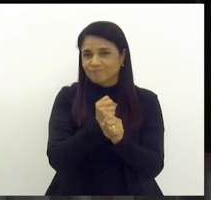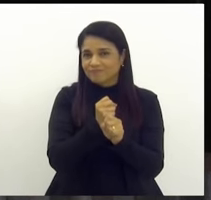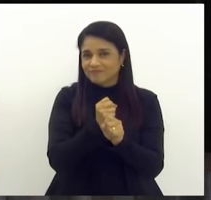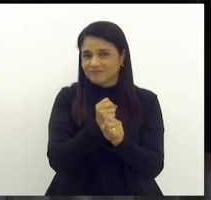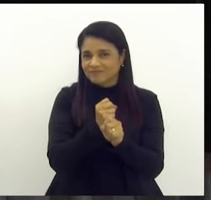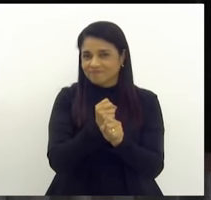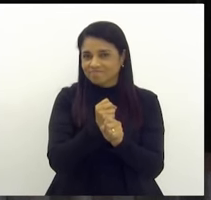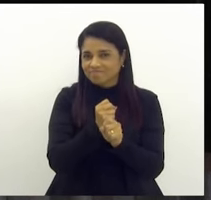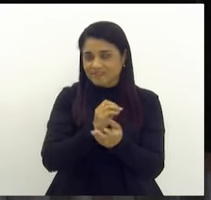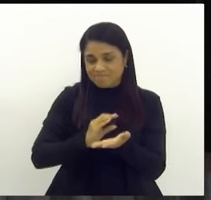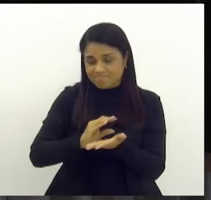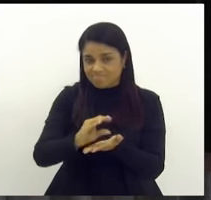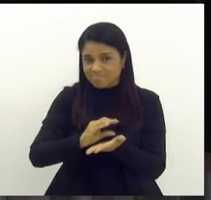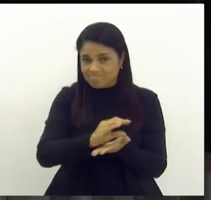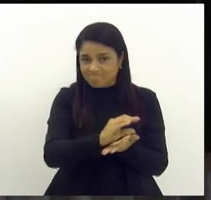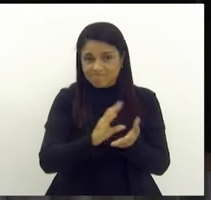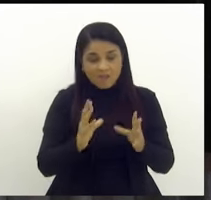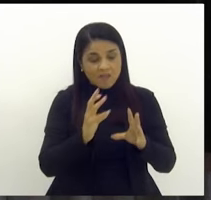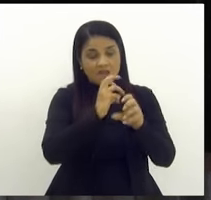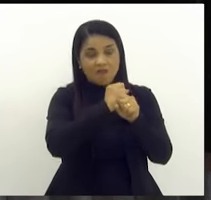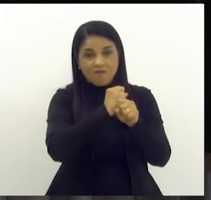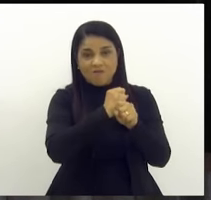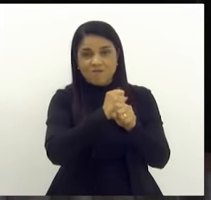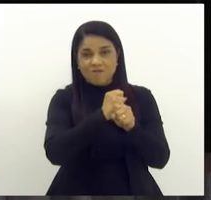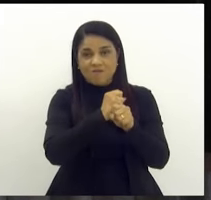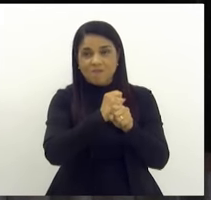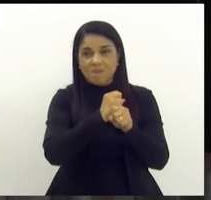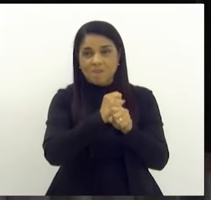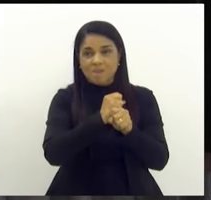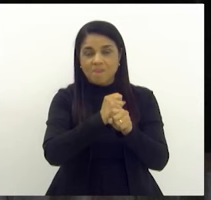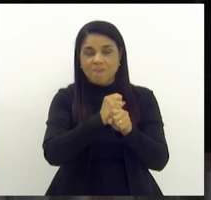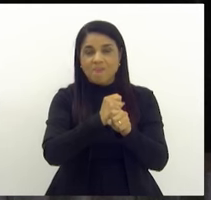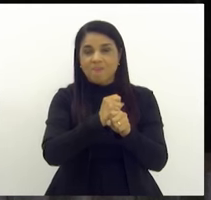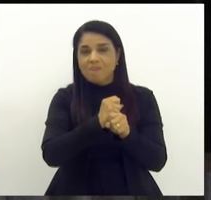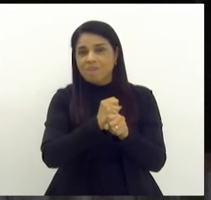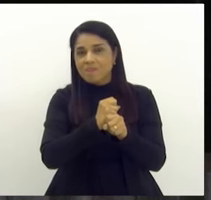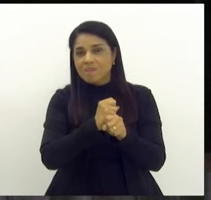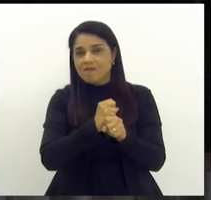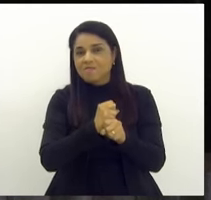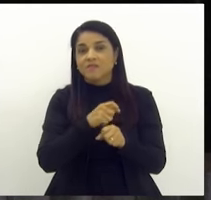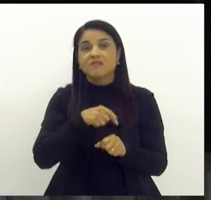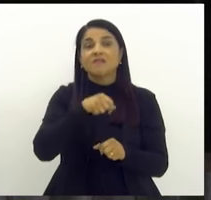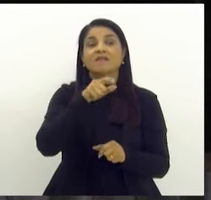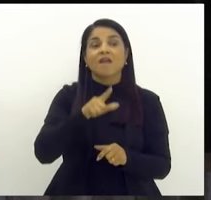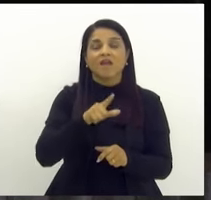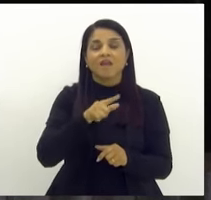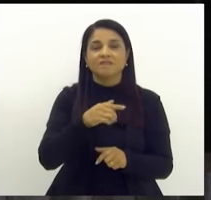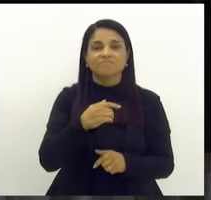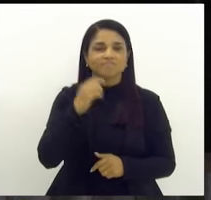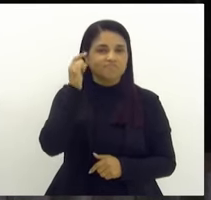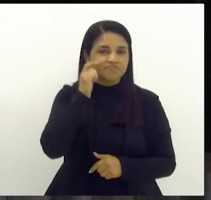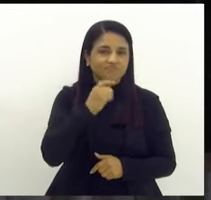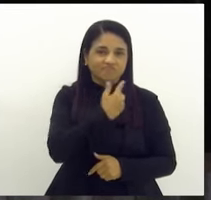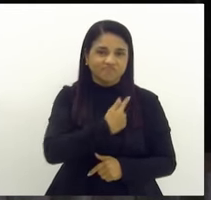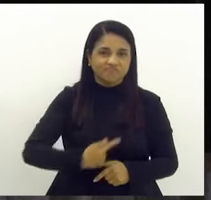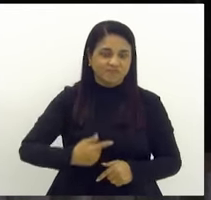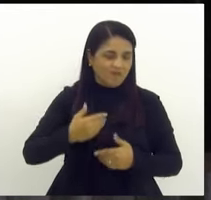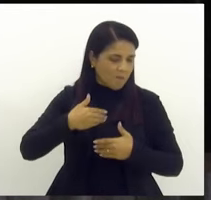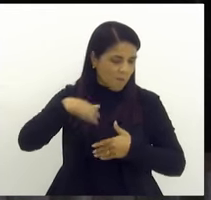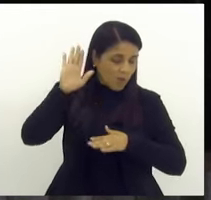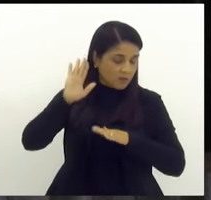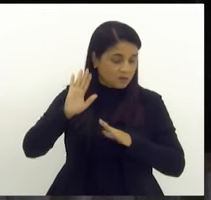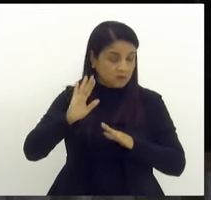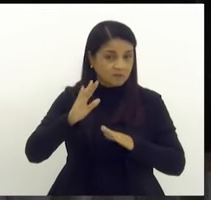na Mea desses cálculos Tod para acabar o governo de quess clud C embora logo ir casa